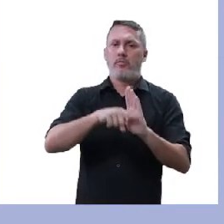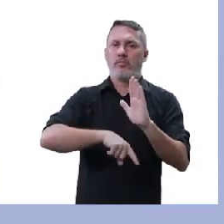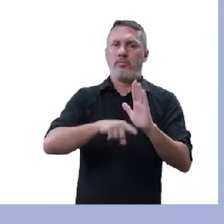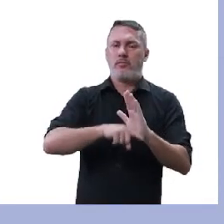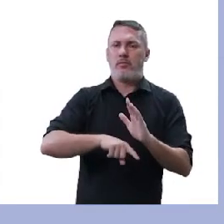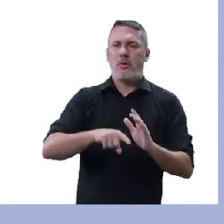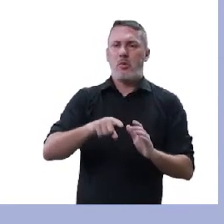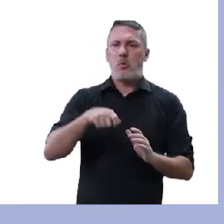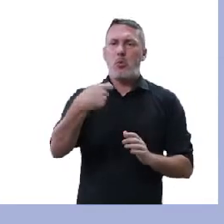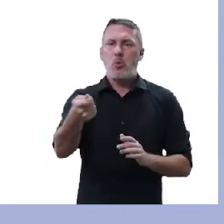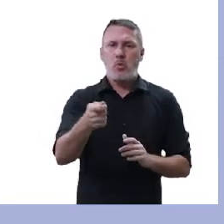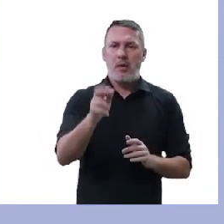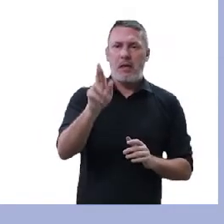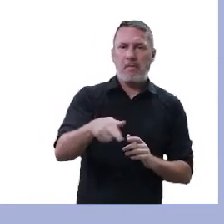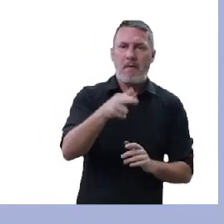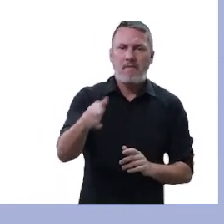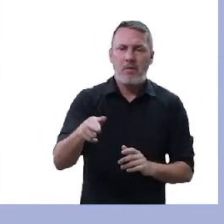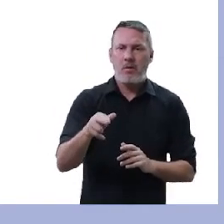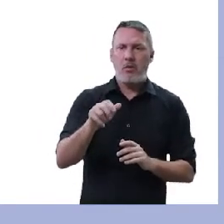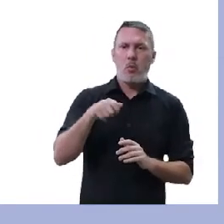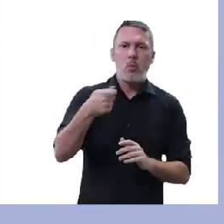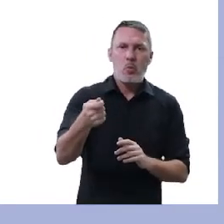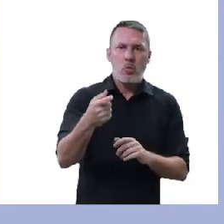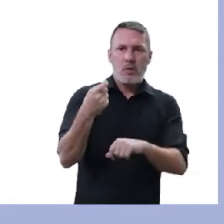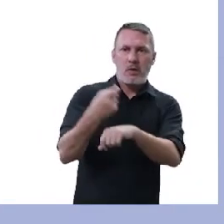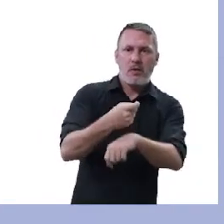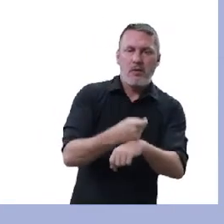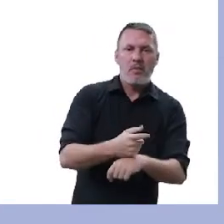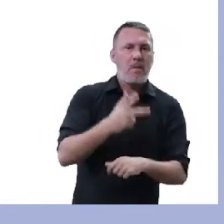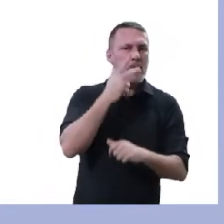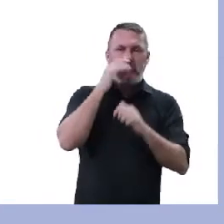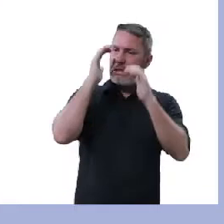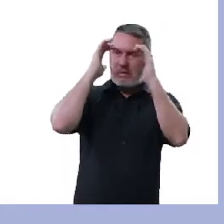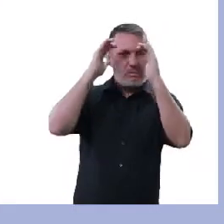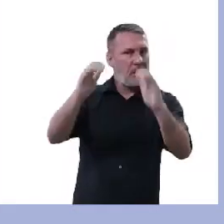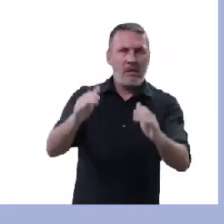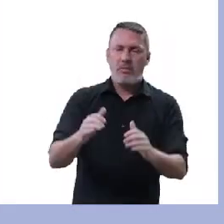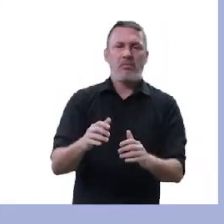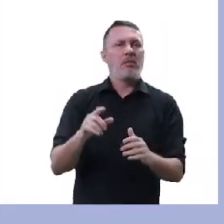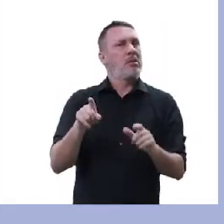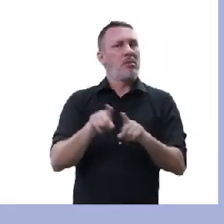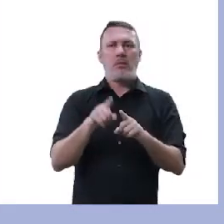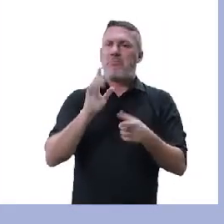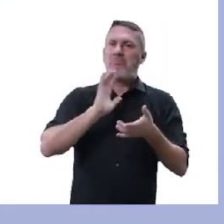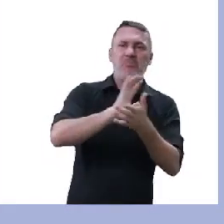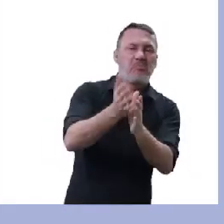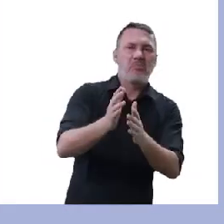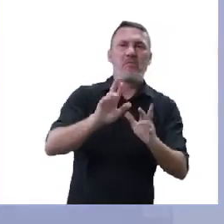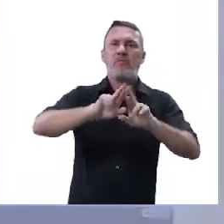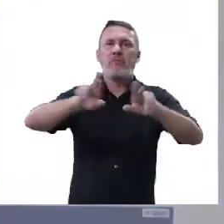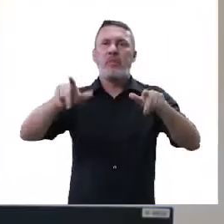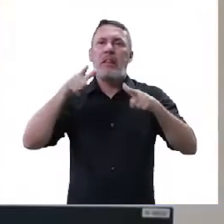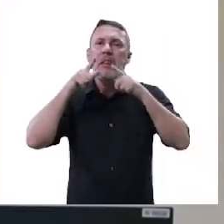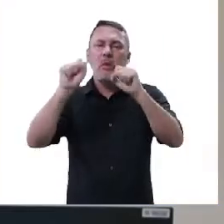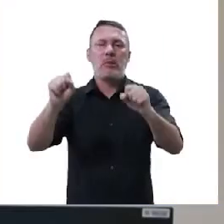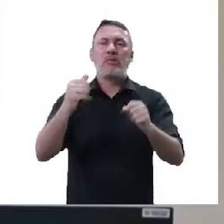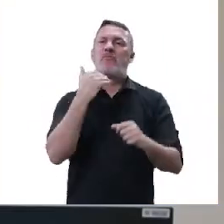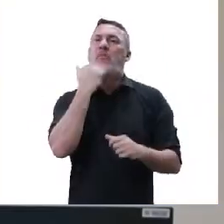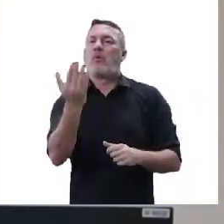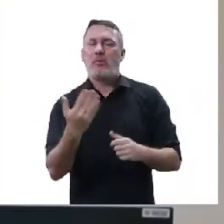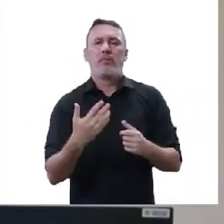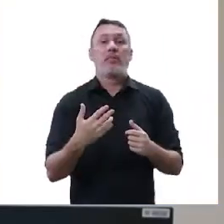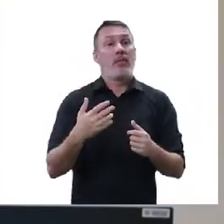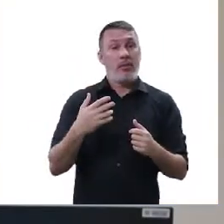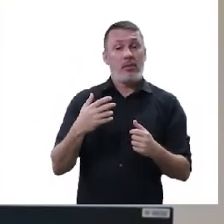negativo, né, de reprovação, de repulso, ou mesmo de respeito às variações linguísticas. Ele está falando que